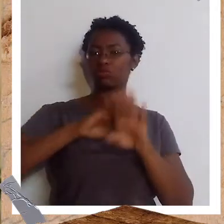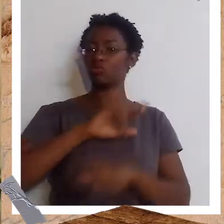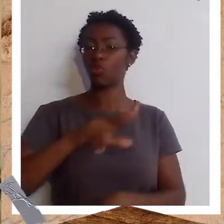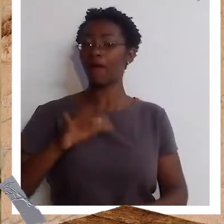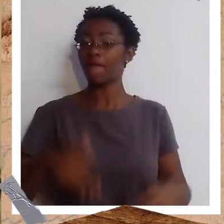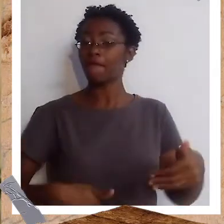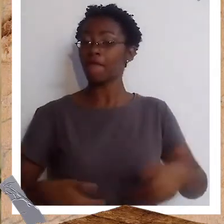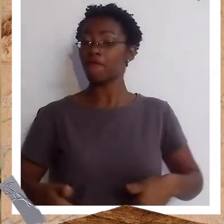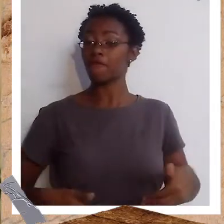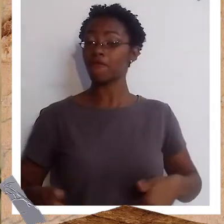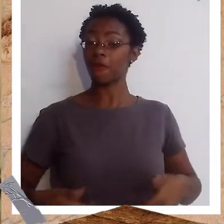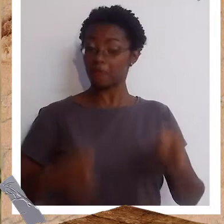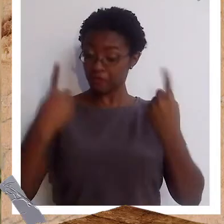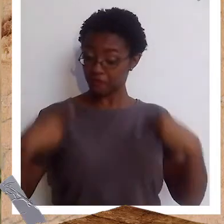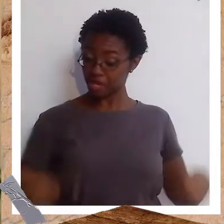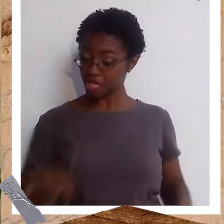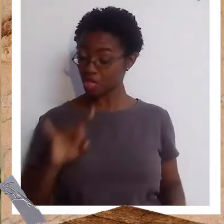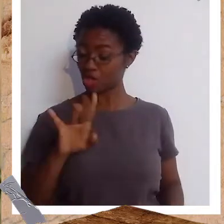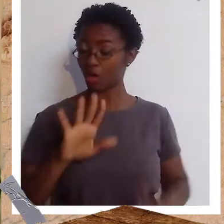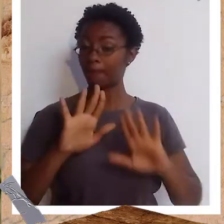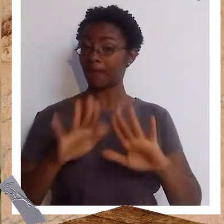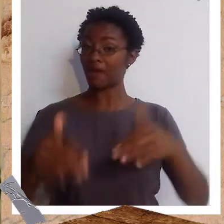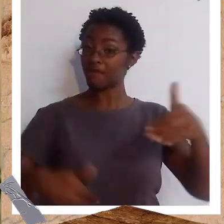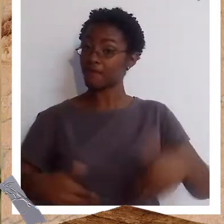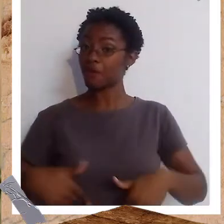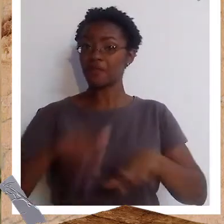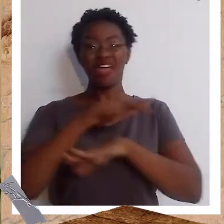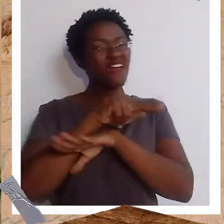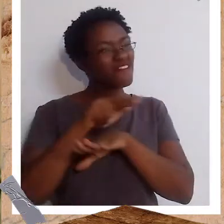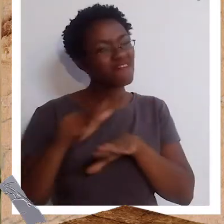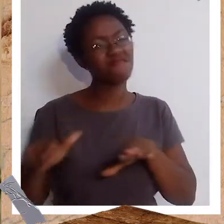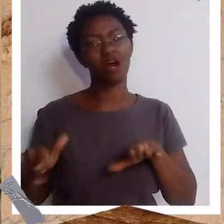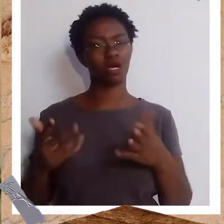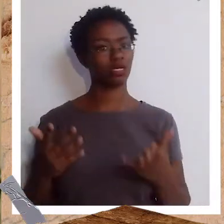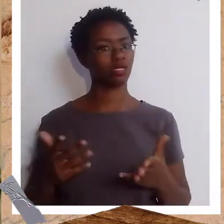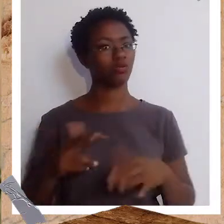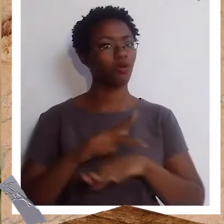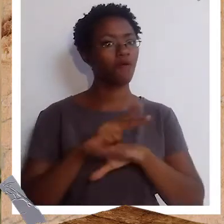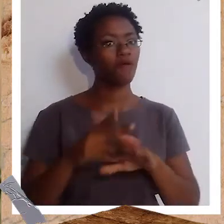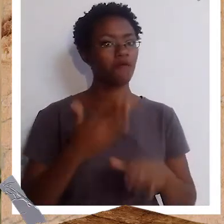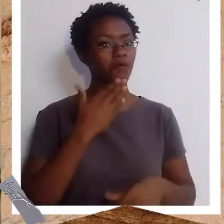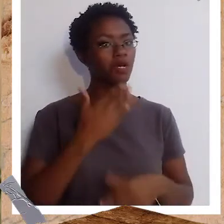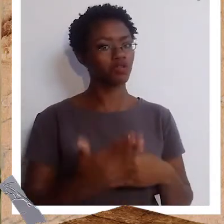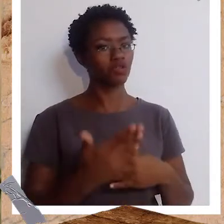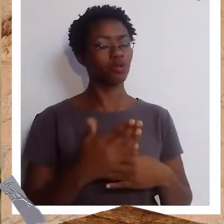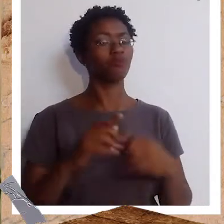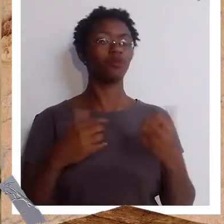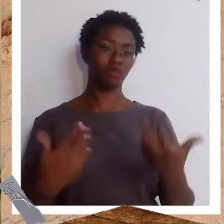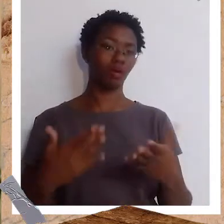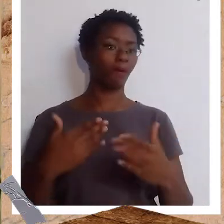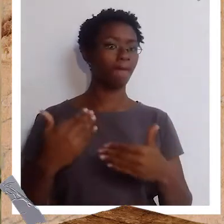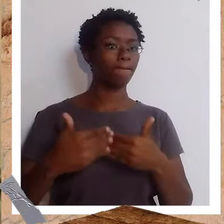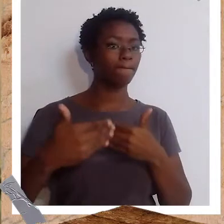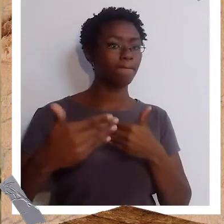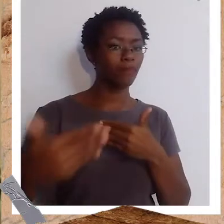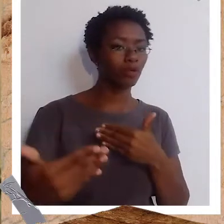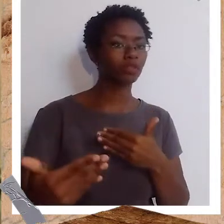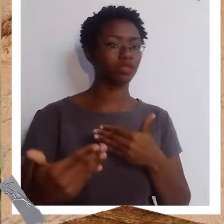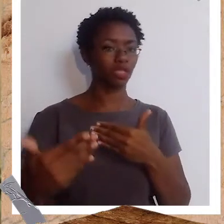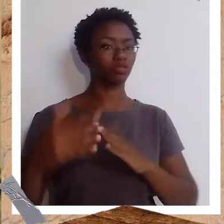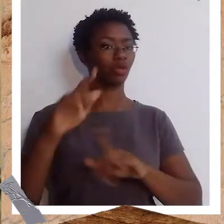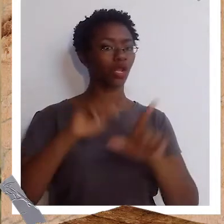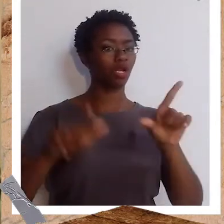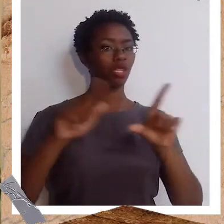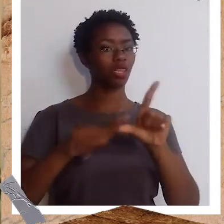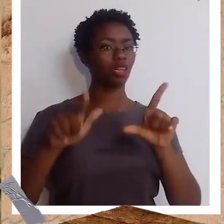mas as fomes a que Carolina foi submetida, né, e ela faz um processo sinestésico, literário, em que essa